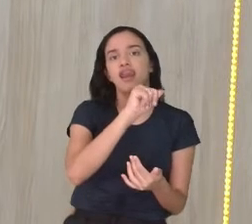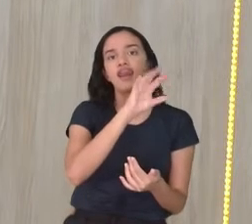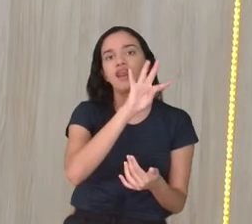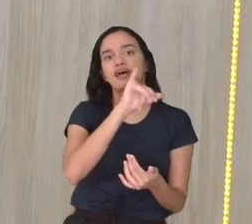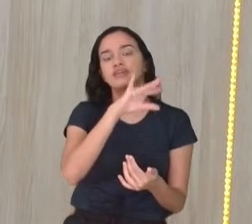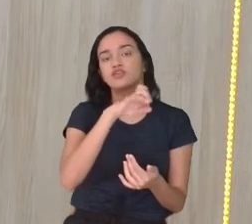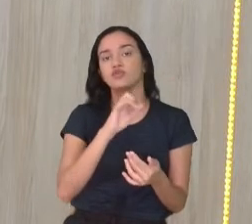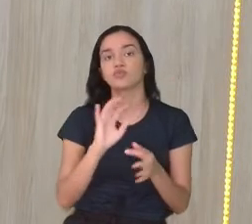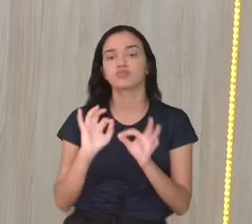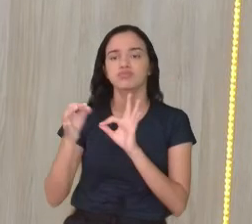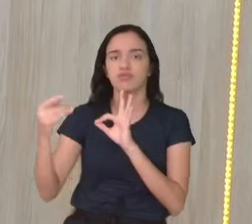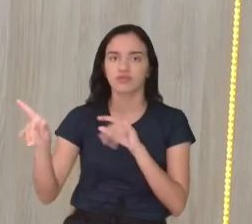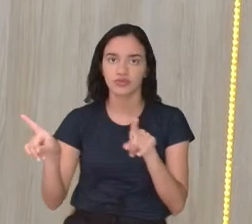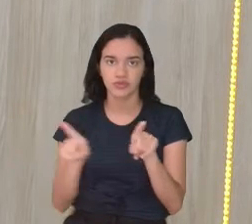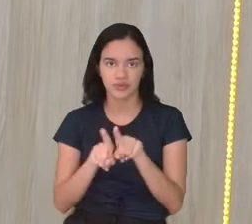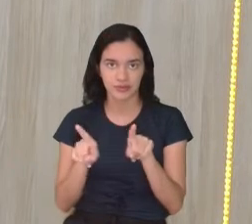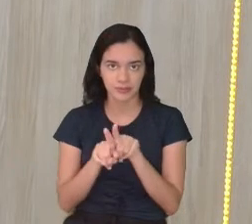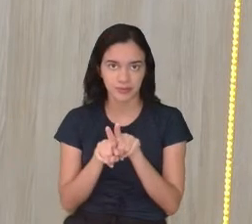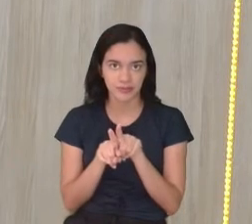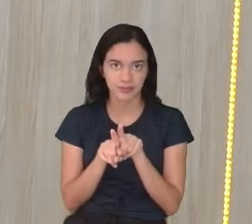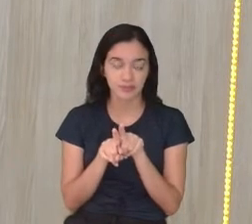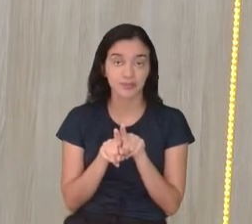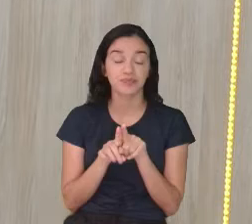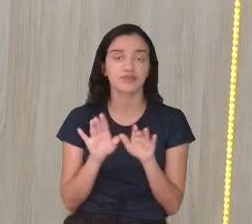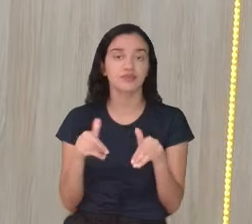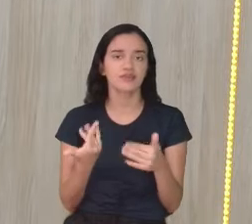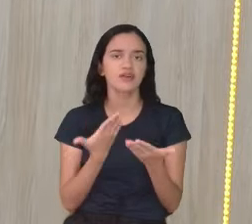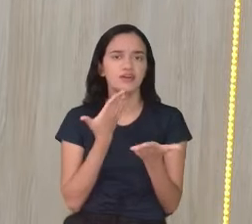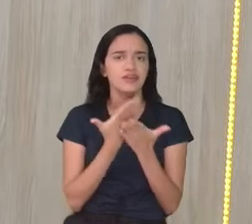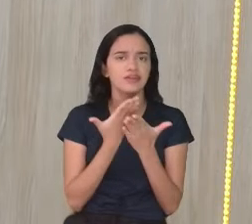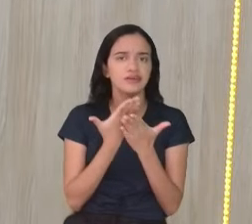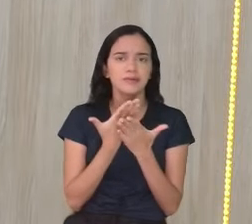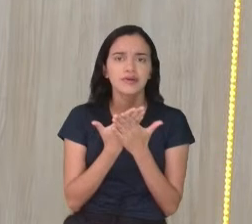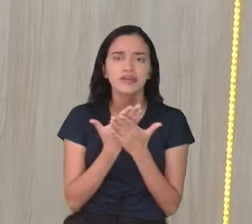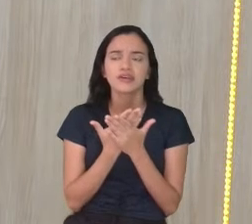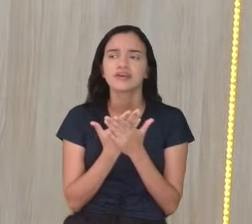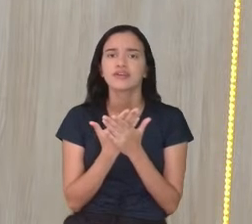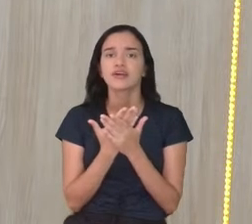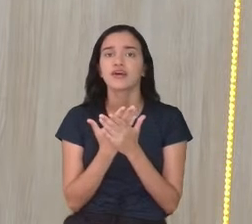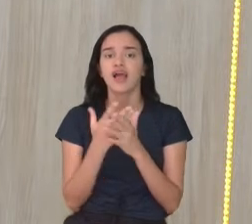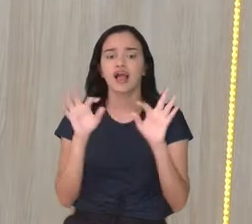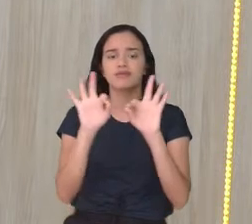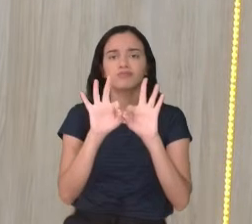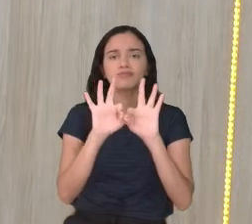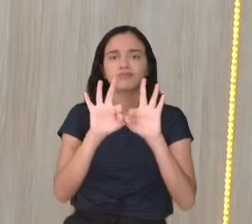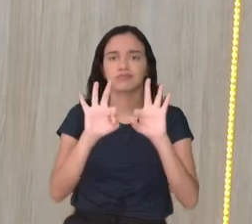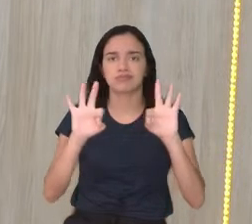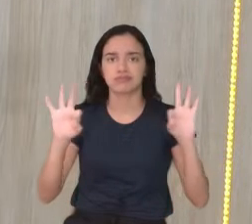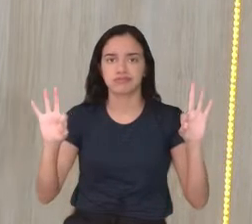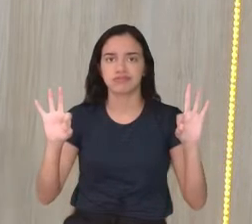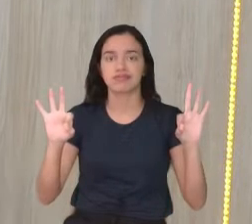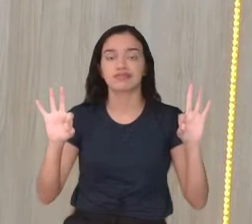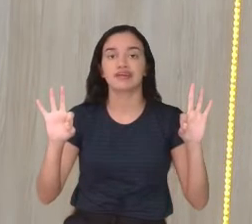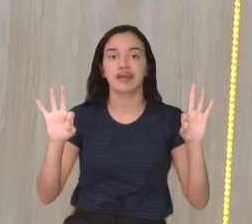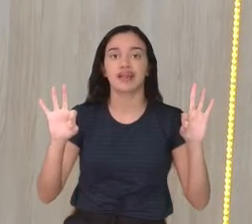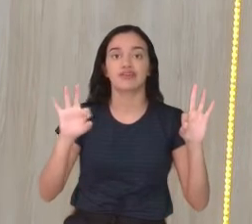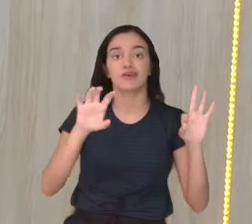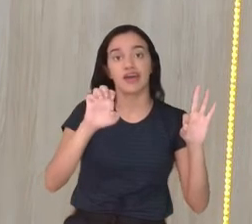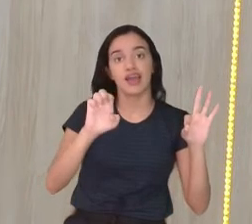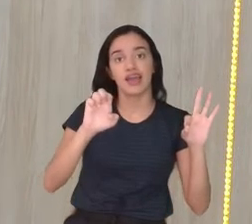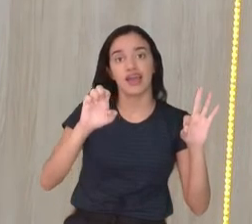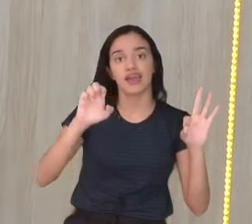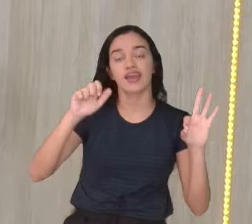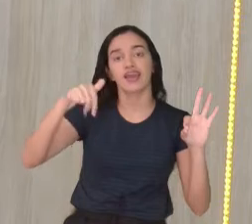e longitudes. Quando a gente está trabalhando a questão da latitude, a gente pega o quê? Ó? A linhazinha do Equador, né?